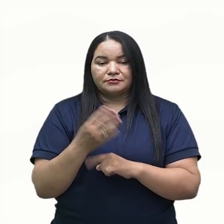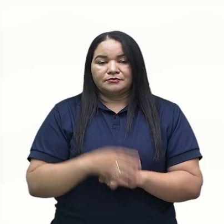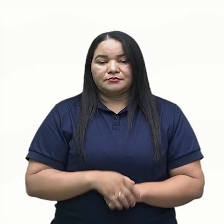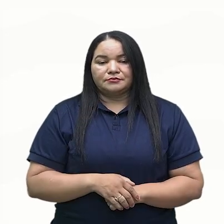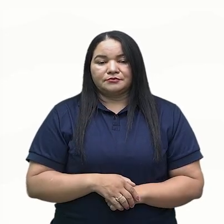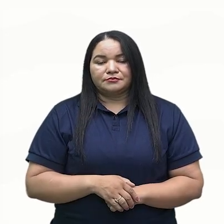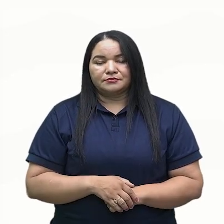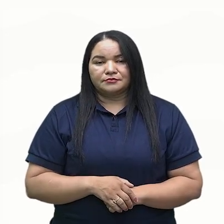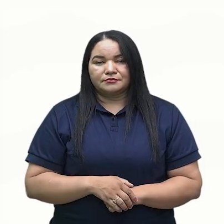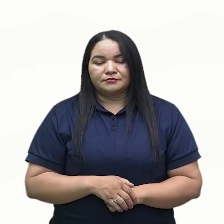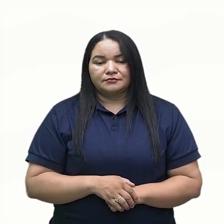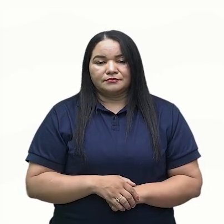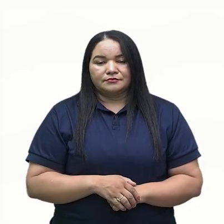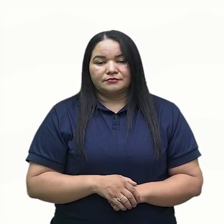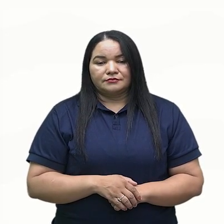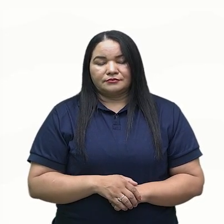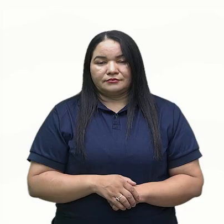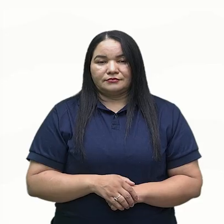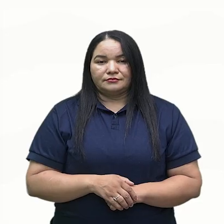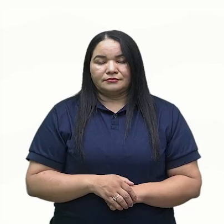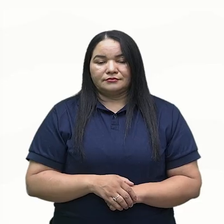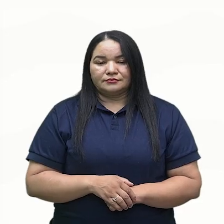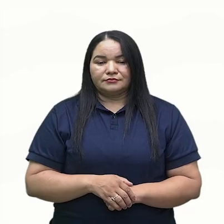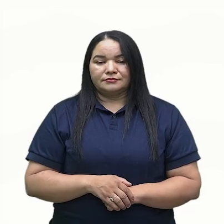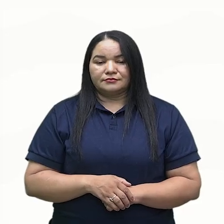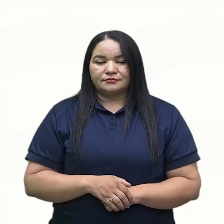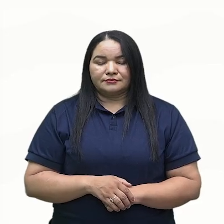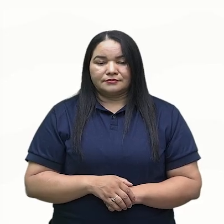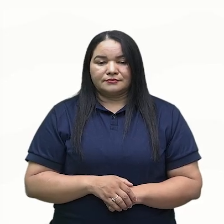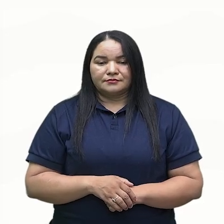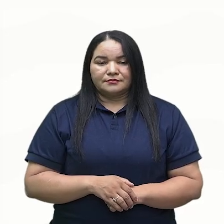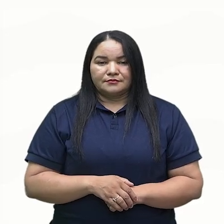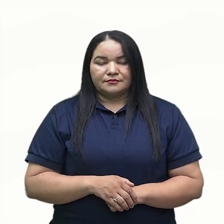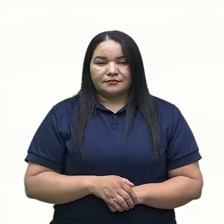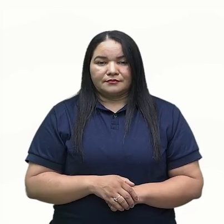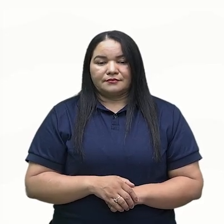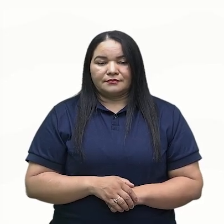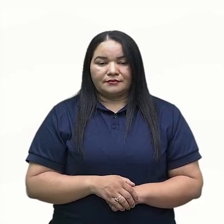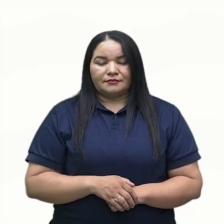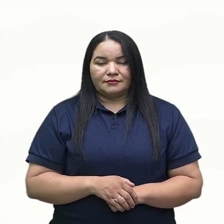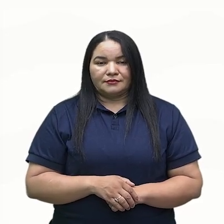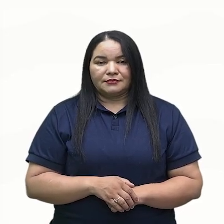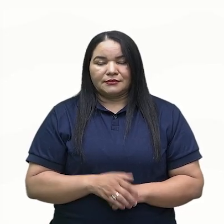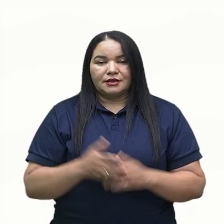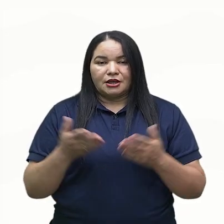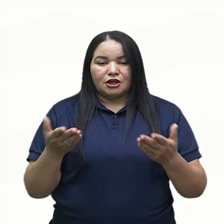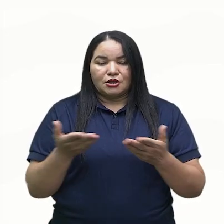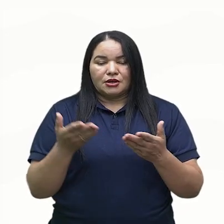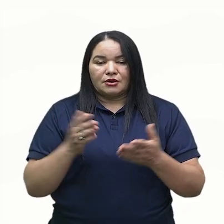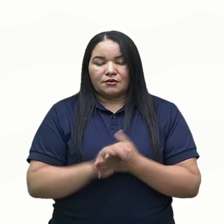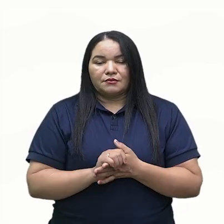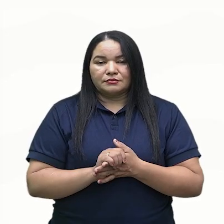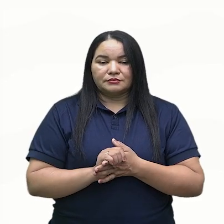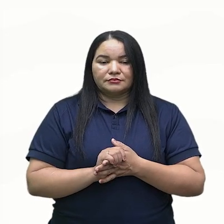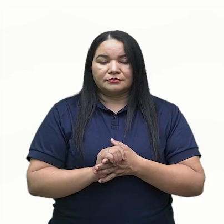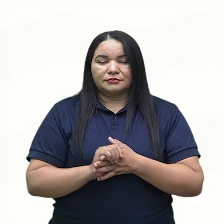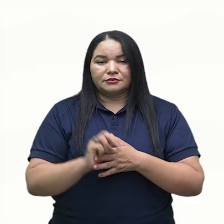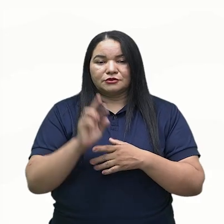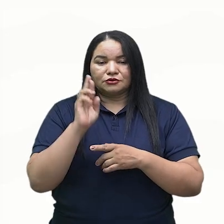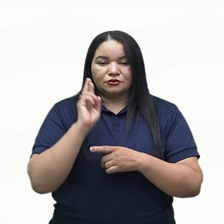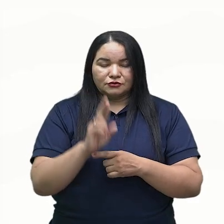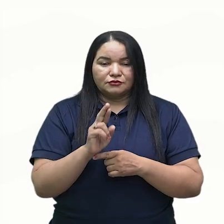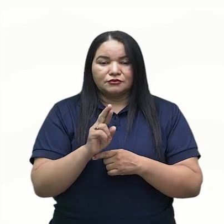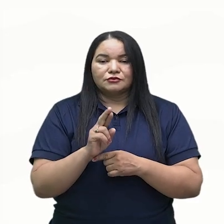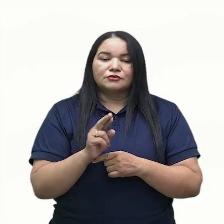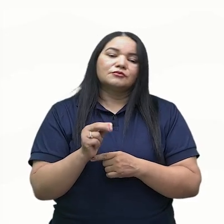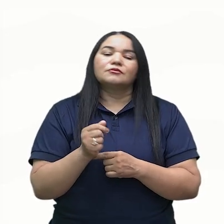resultado da soma de 1 com 0,3, beleza? E aí, nesse caso, então, ao